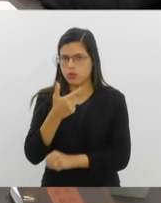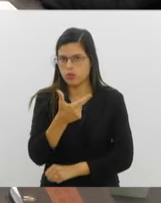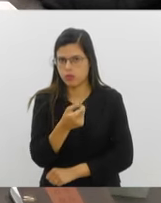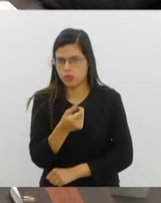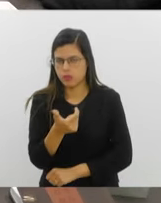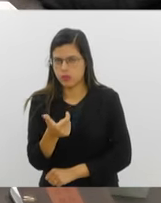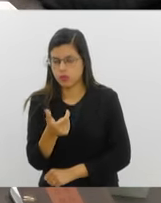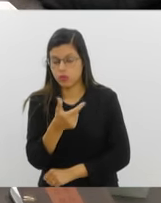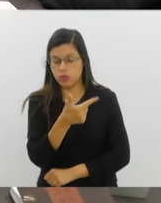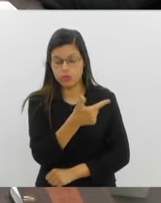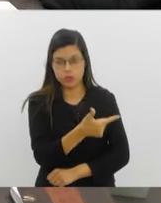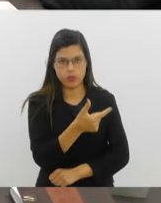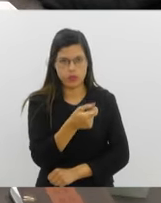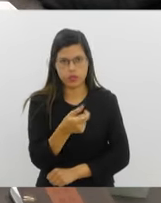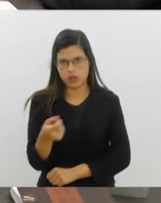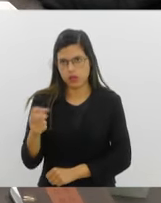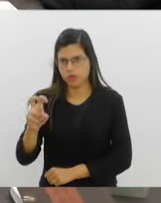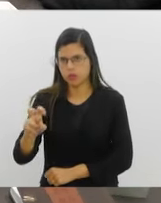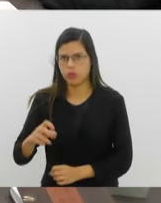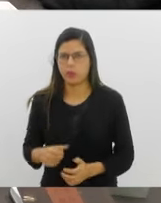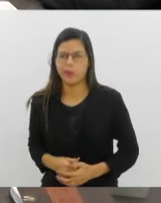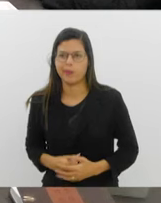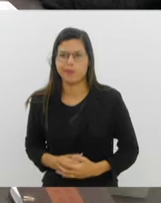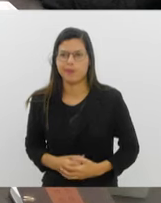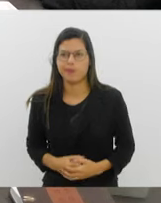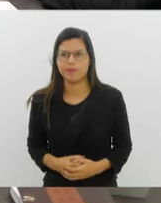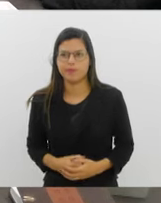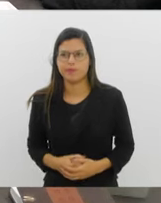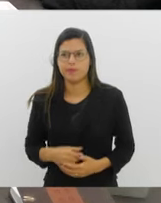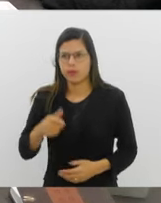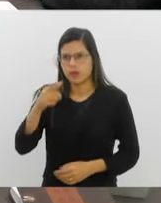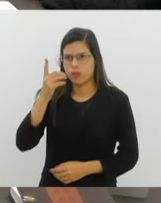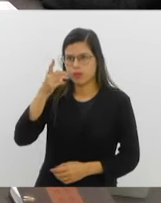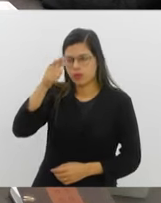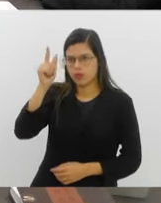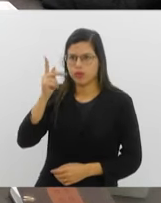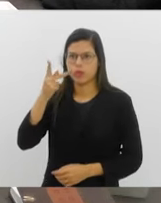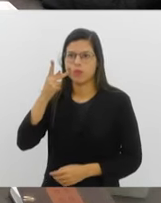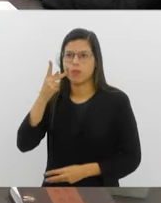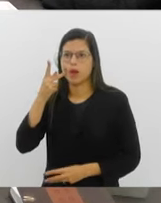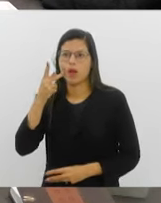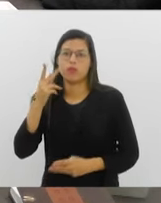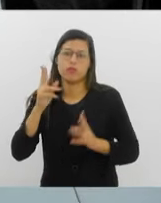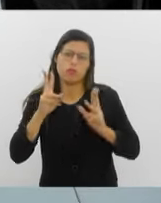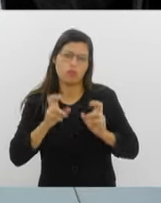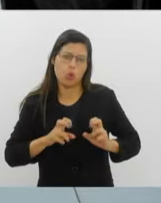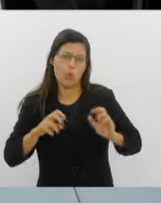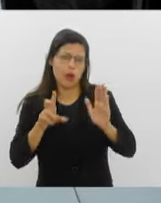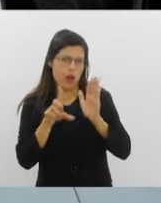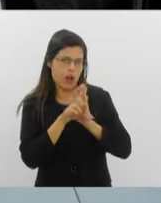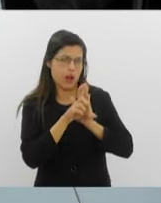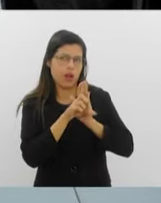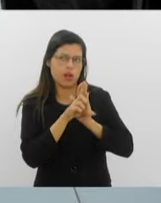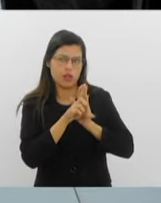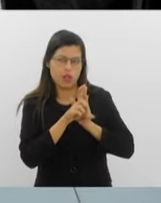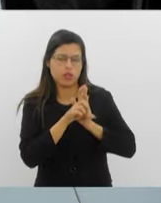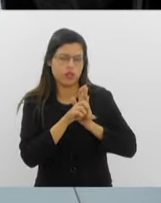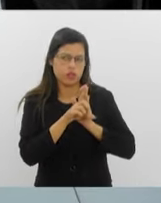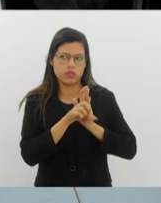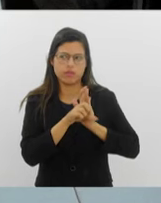Deputado Luiz Paulo, me perdoe sem a parte mais. Bom, presidente, então, do seu ponto de vista da legalidade, não